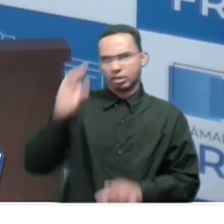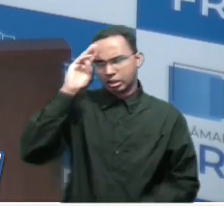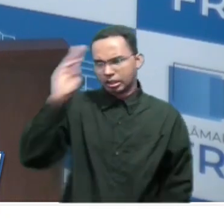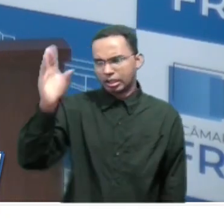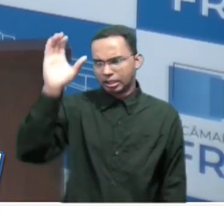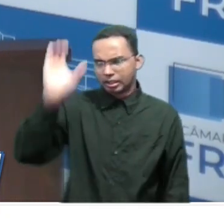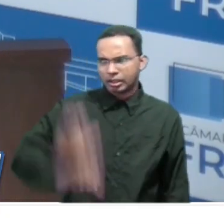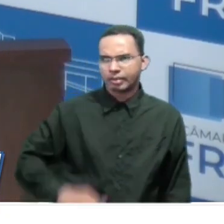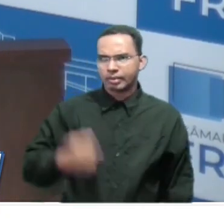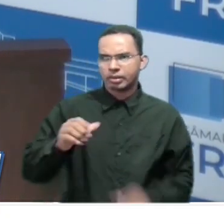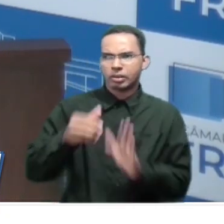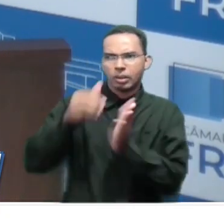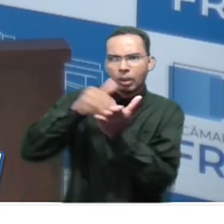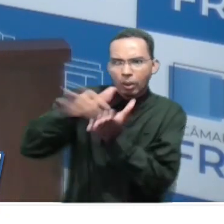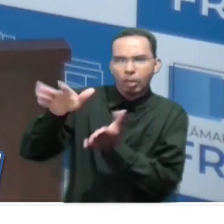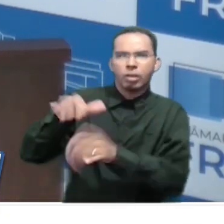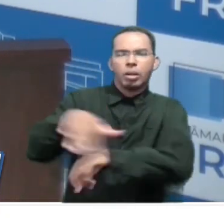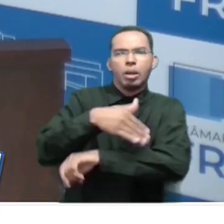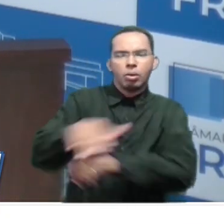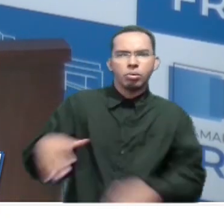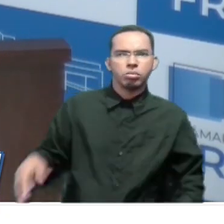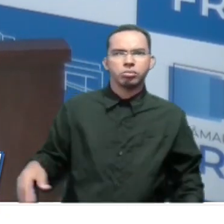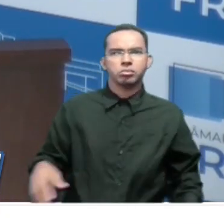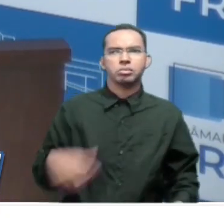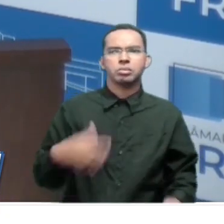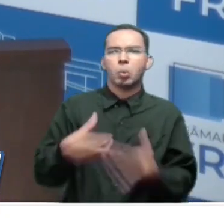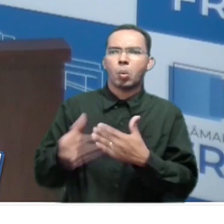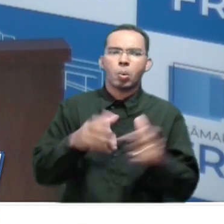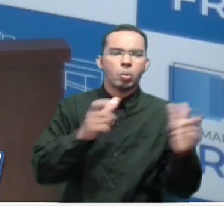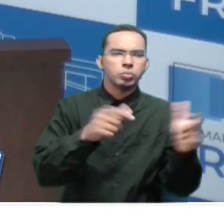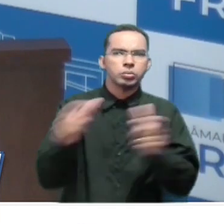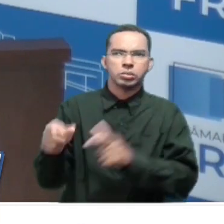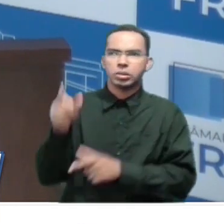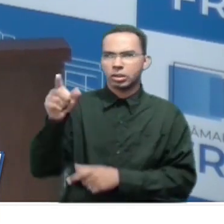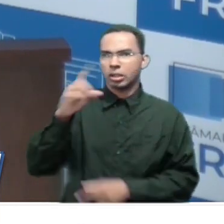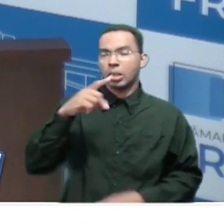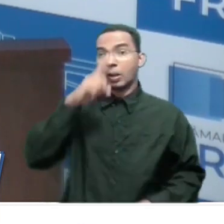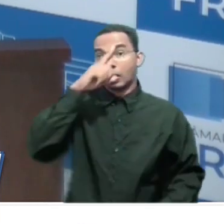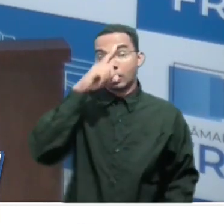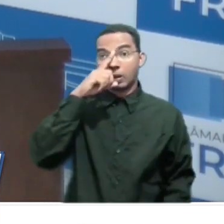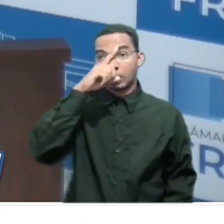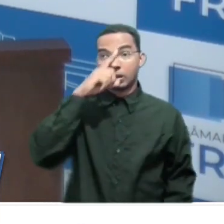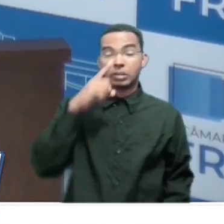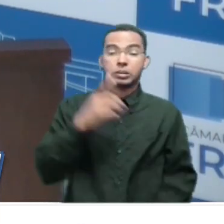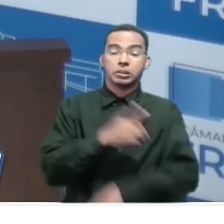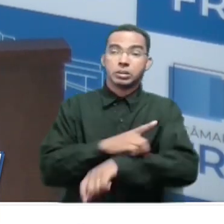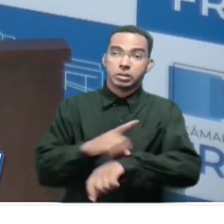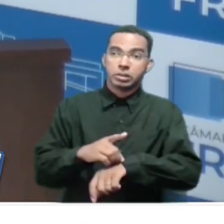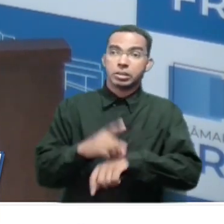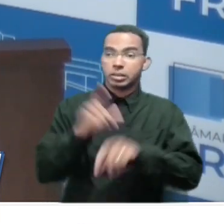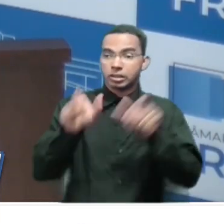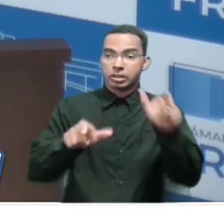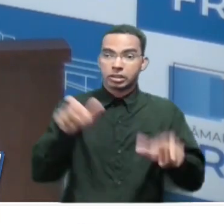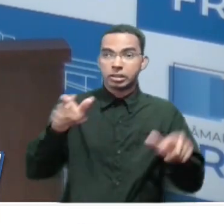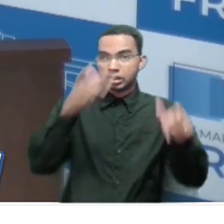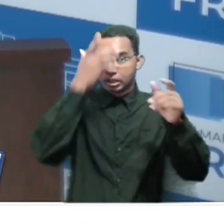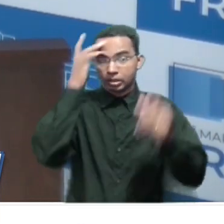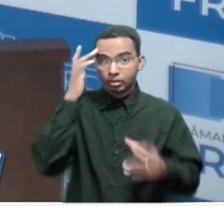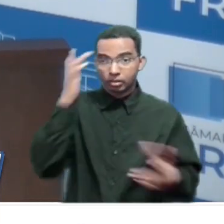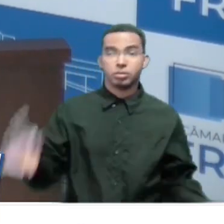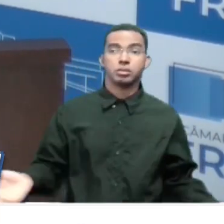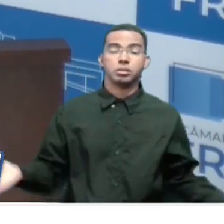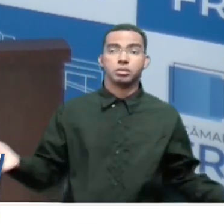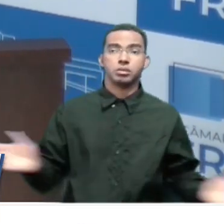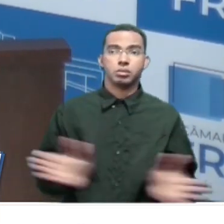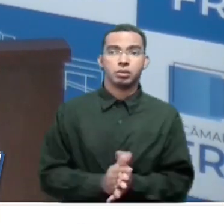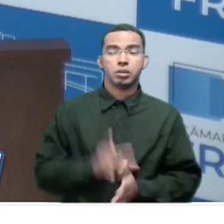ser afastado da rua. Onde quer que ele esteja, ele é um perigo à dignidade das pessoas. Ele